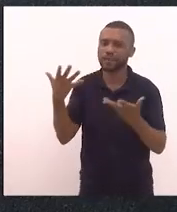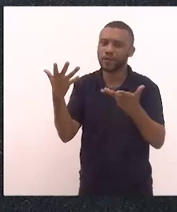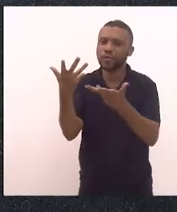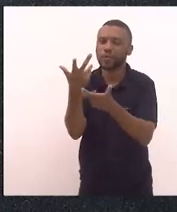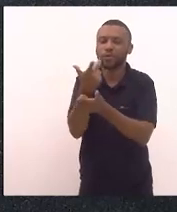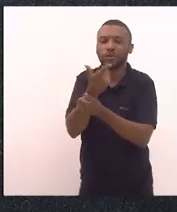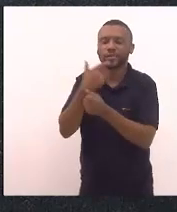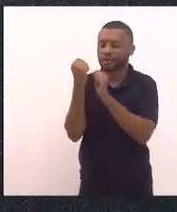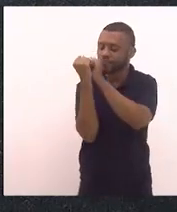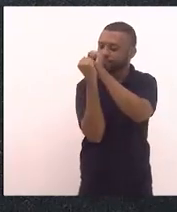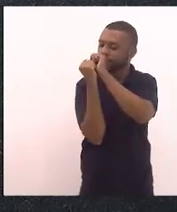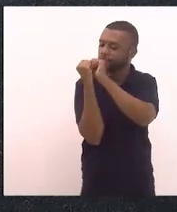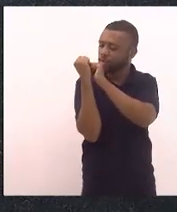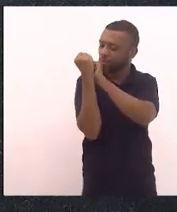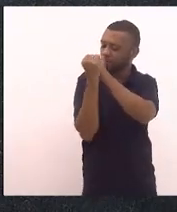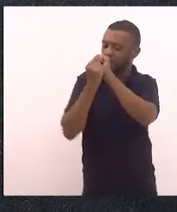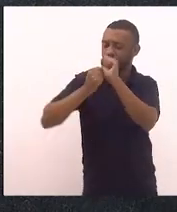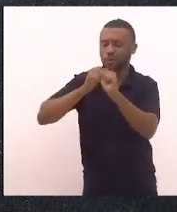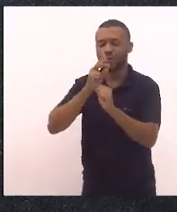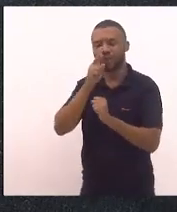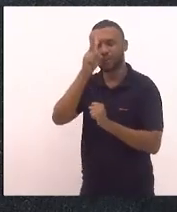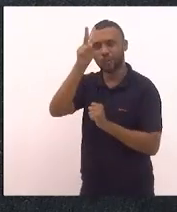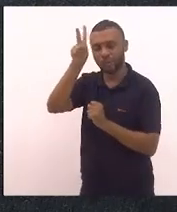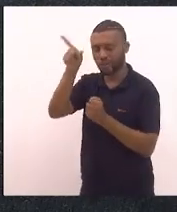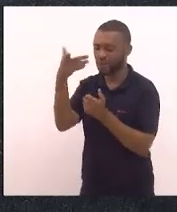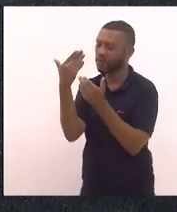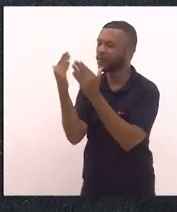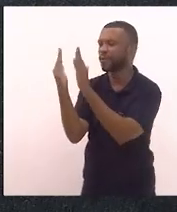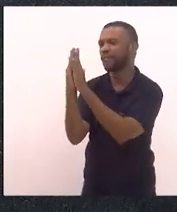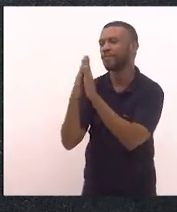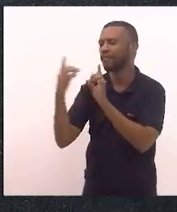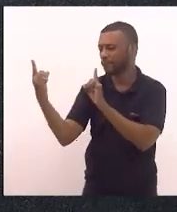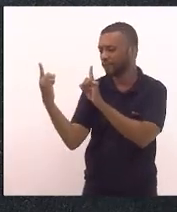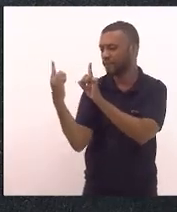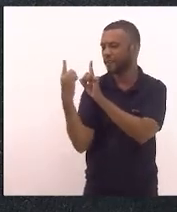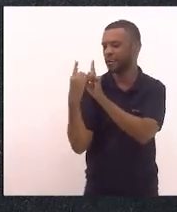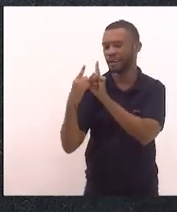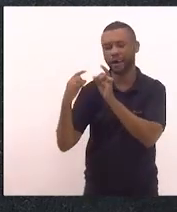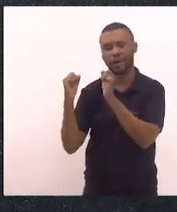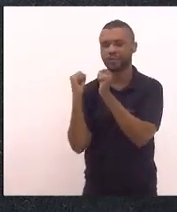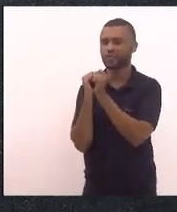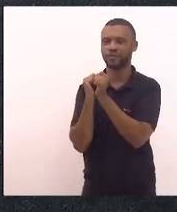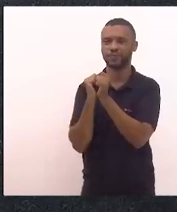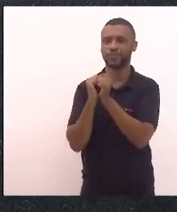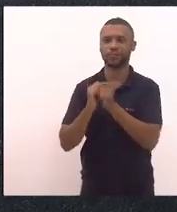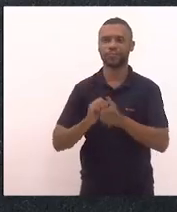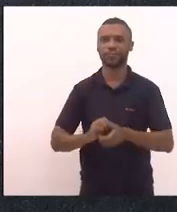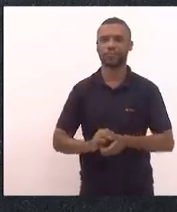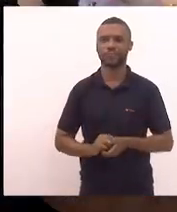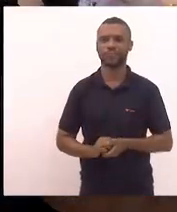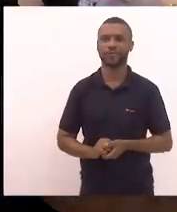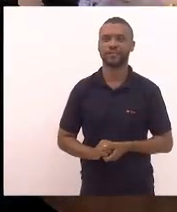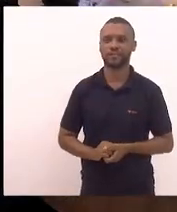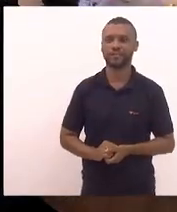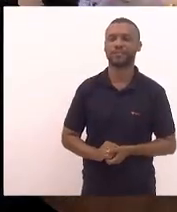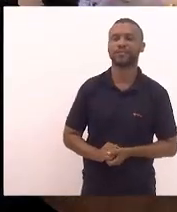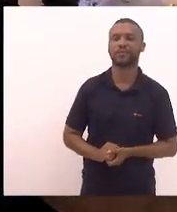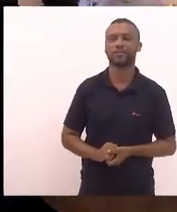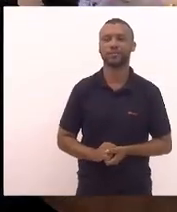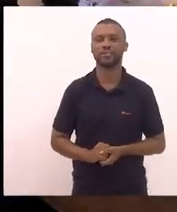minha boca, é um favor, vem cá.